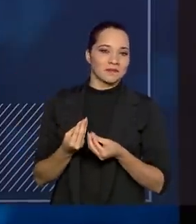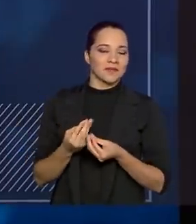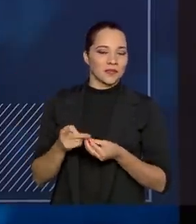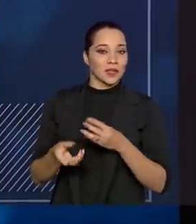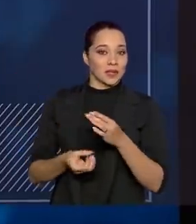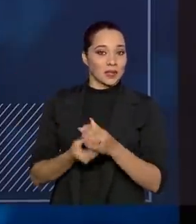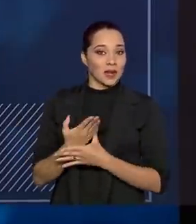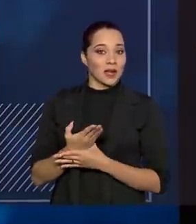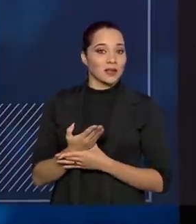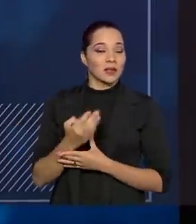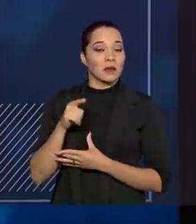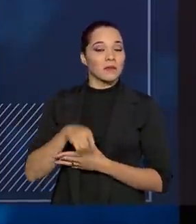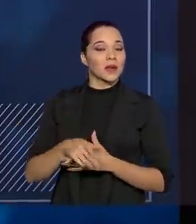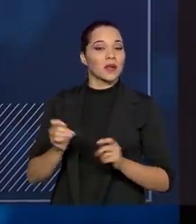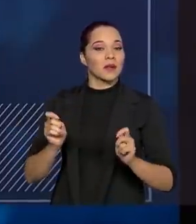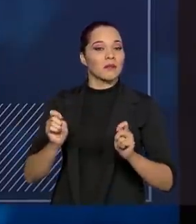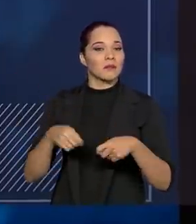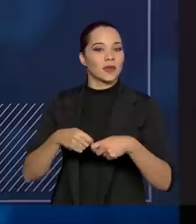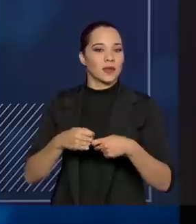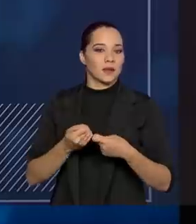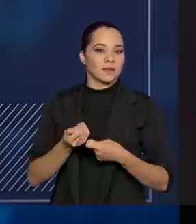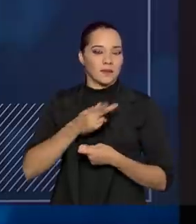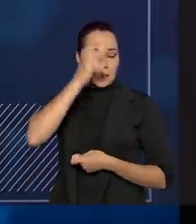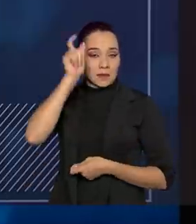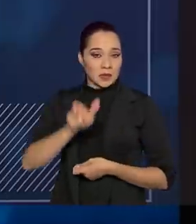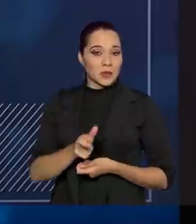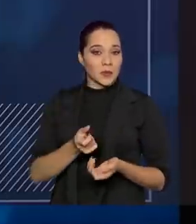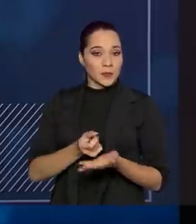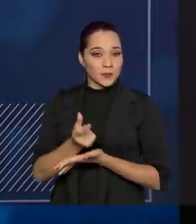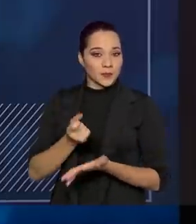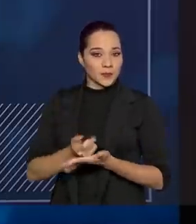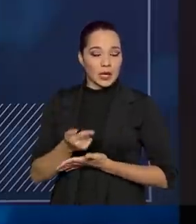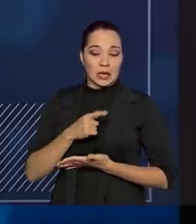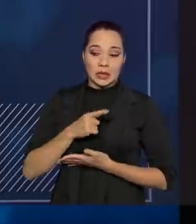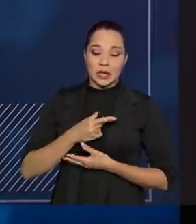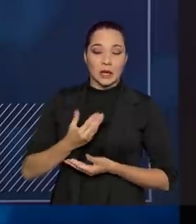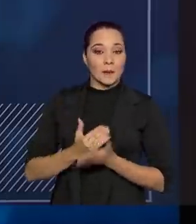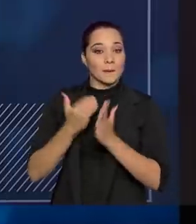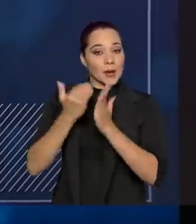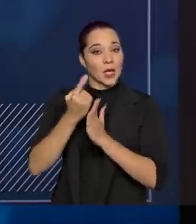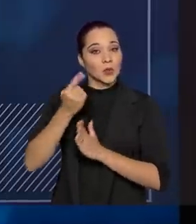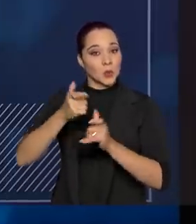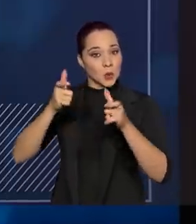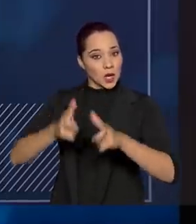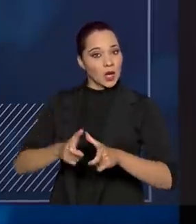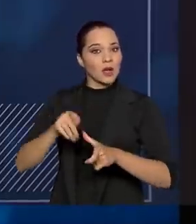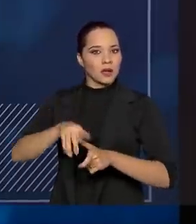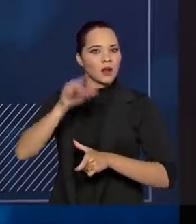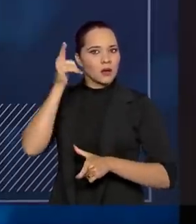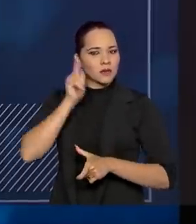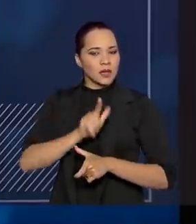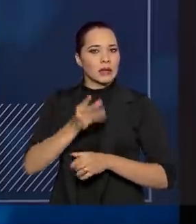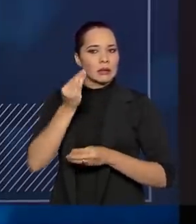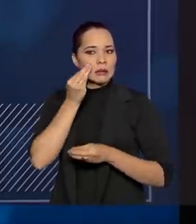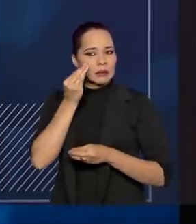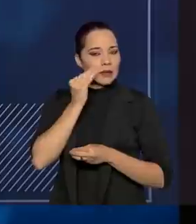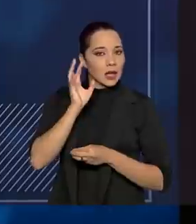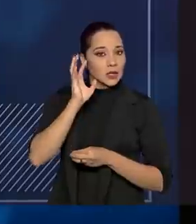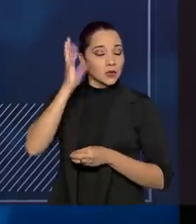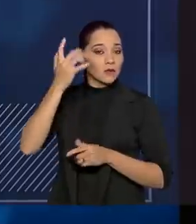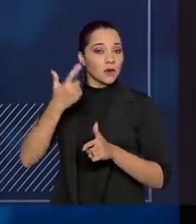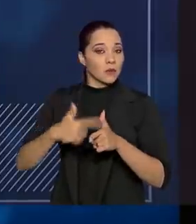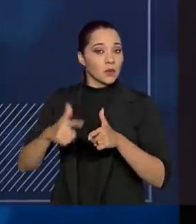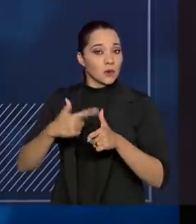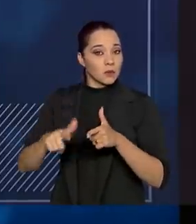sentido de permitir ao consumidor mais um ambiente em que ele pudesse tentar resolver as suas